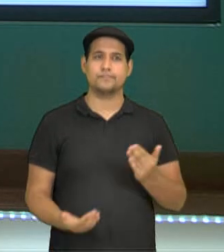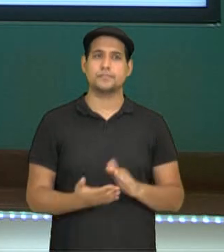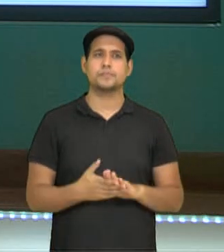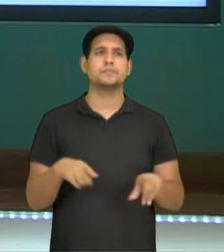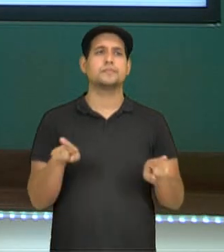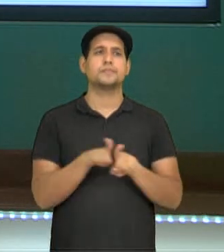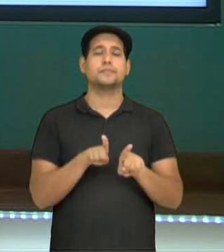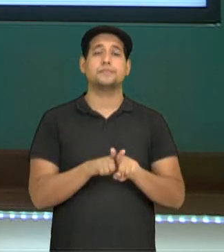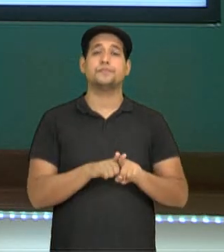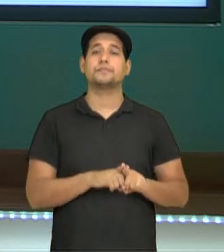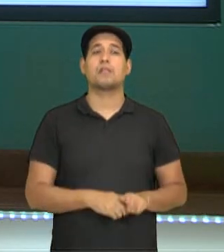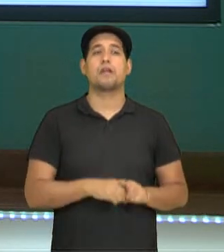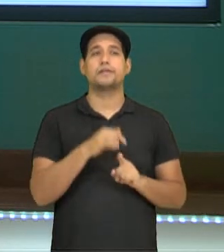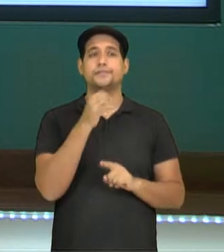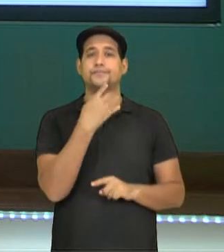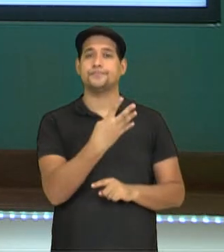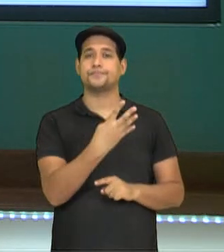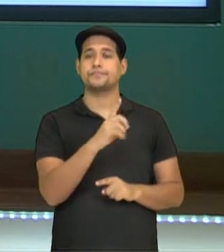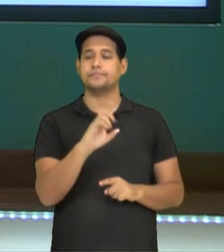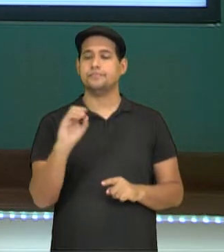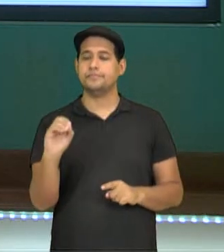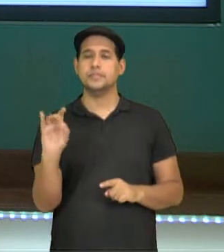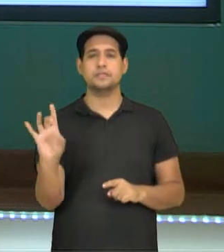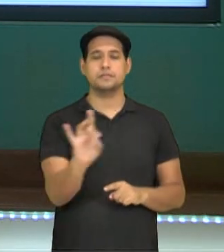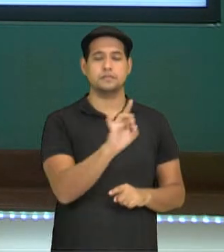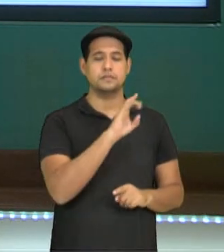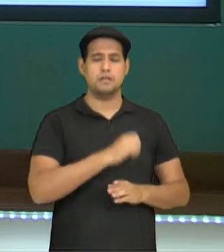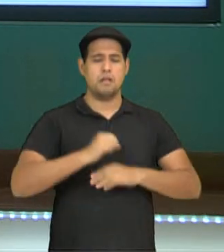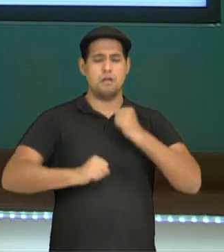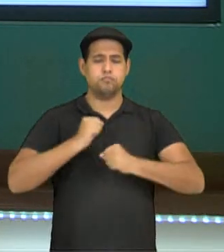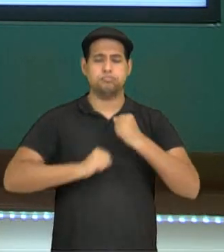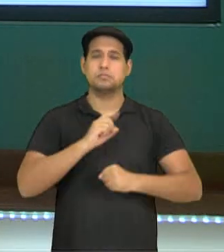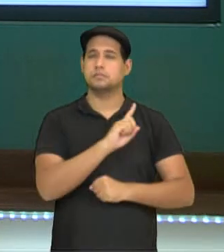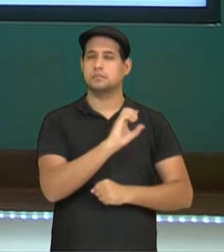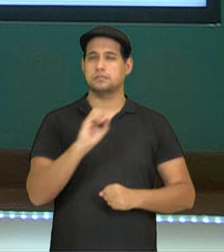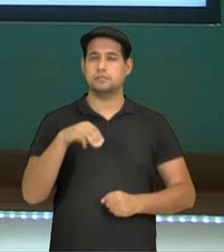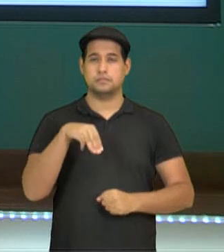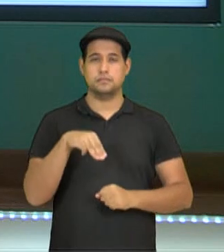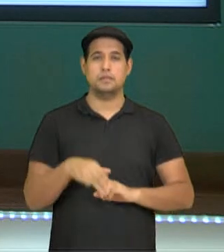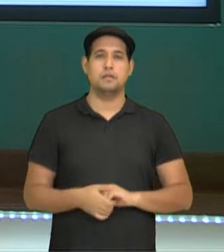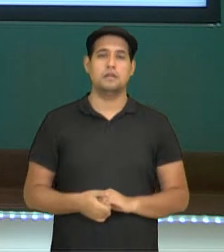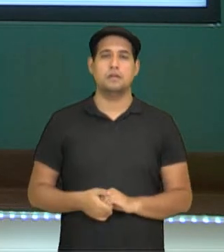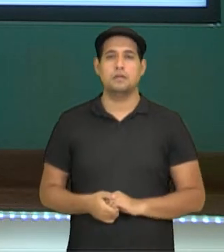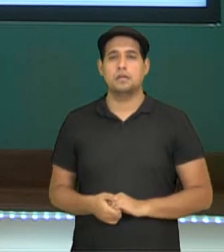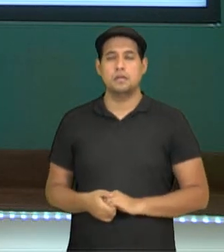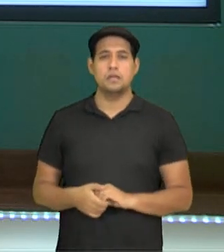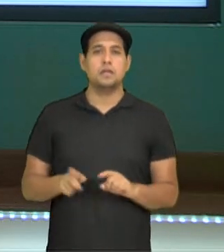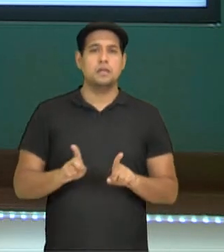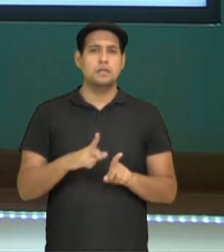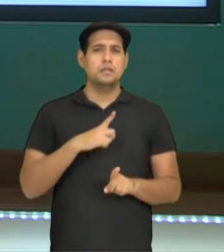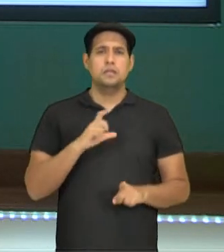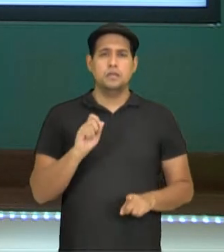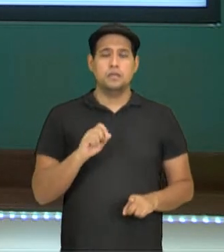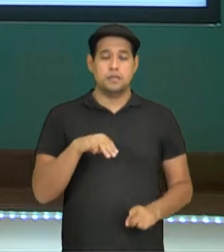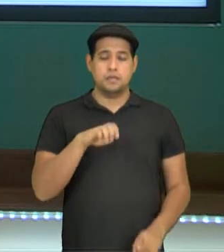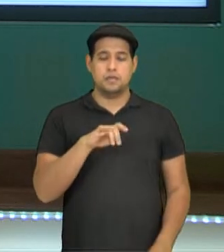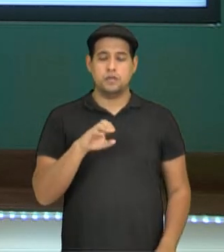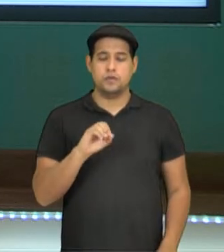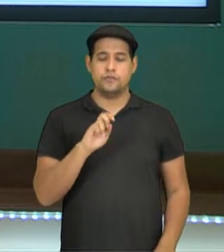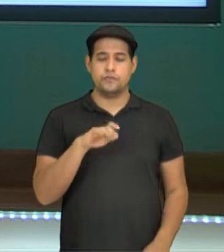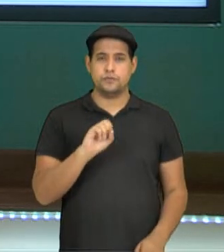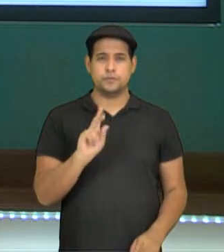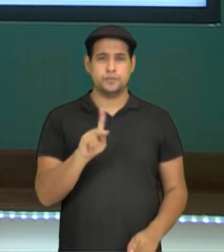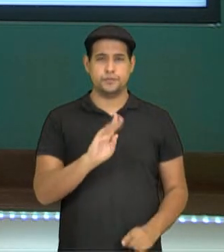aqui 4 por 100. Então, são 4 atletas e cada atleta vai correr 100 metros. Tá? Aí a gente tem as de meio fundo, como a